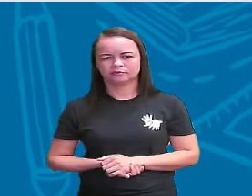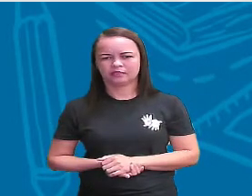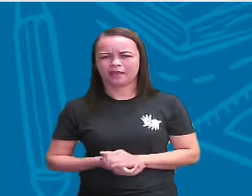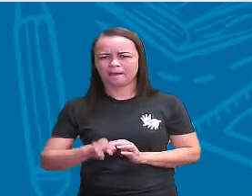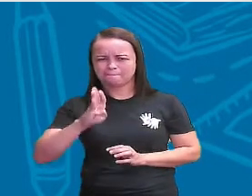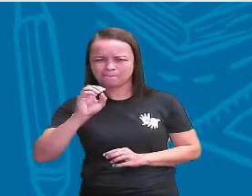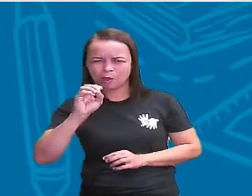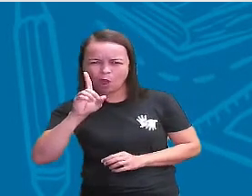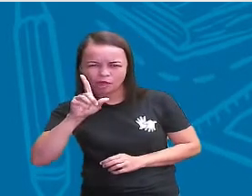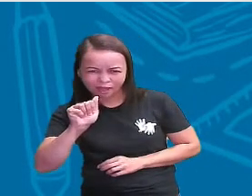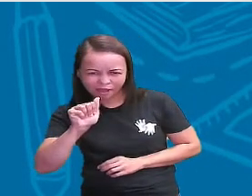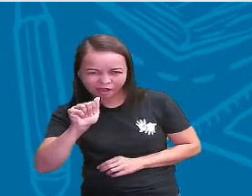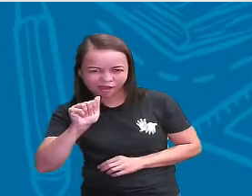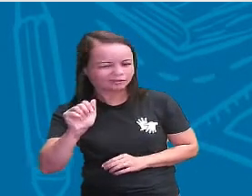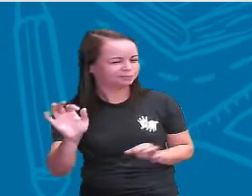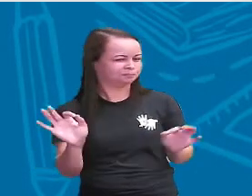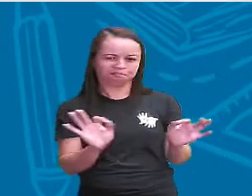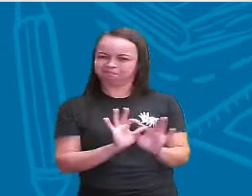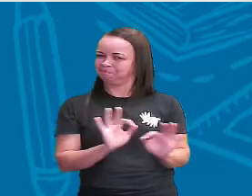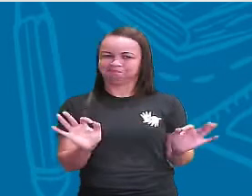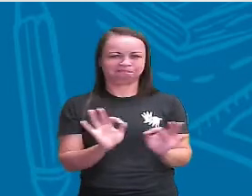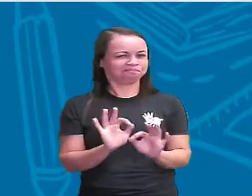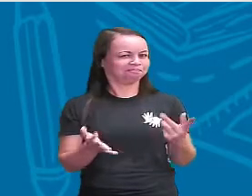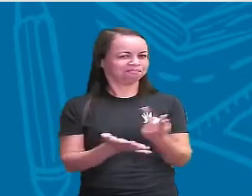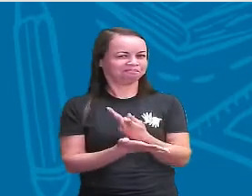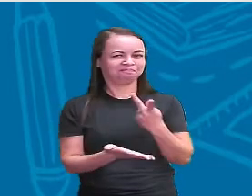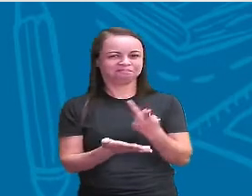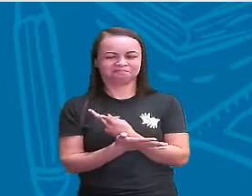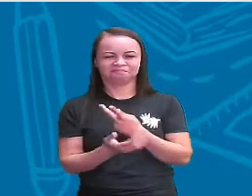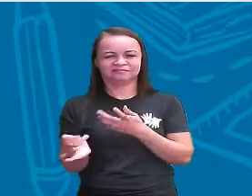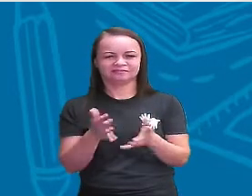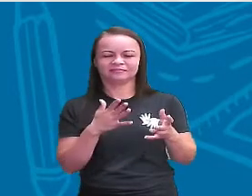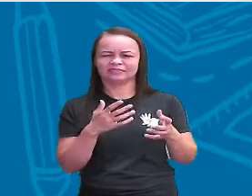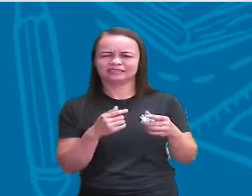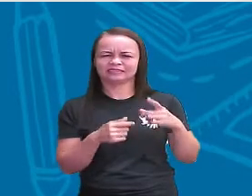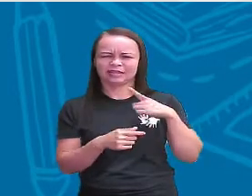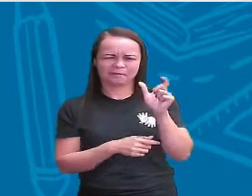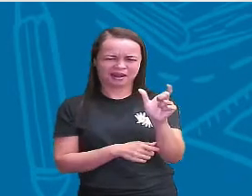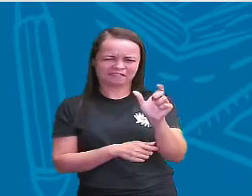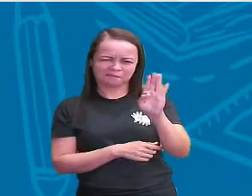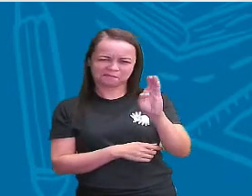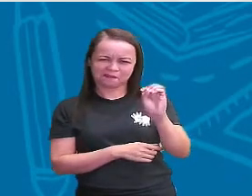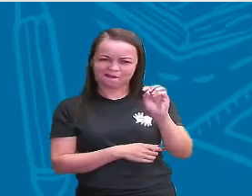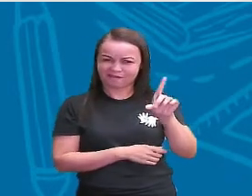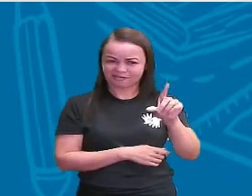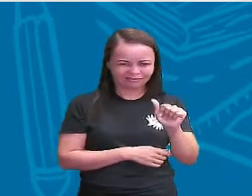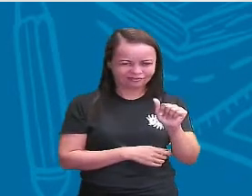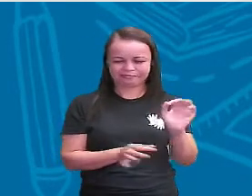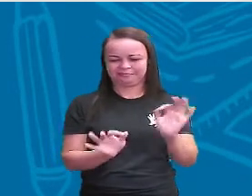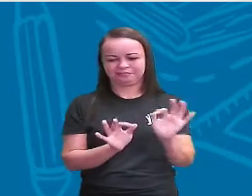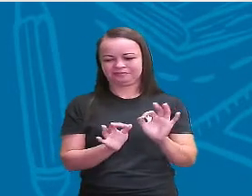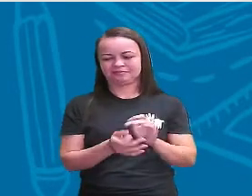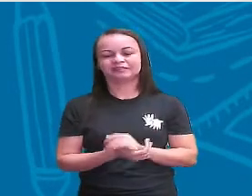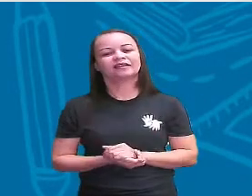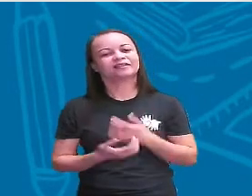boda? Não é boda, não, né? Nem existe essa palavra. Existe a palavra boda? Não. Então vai ser